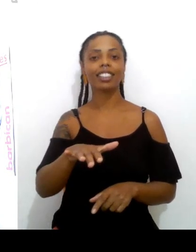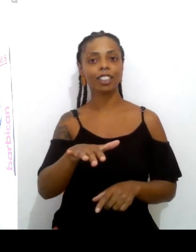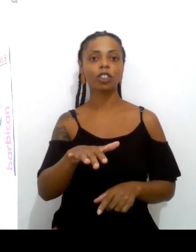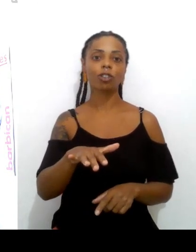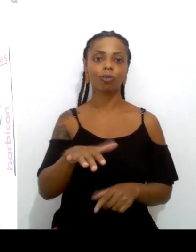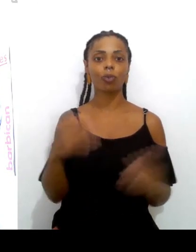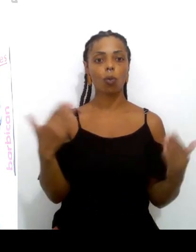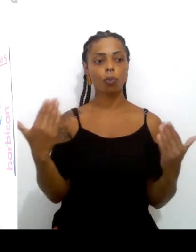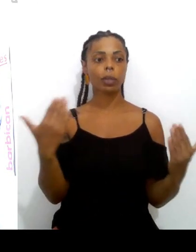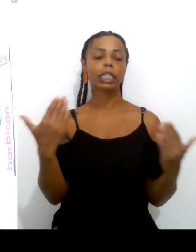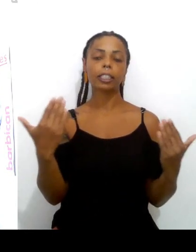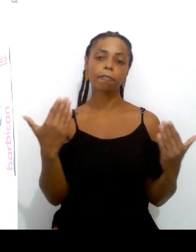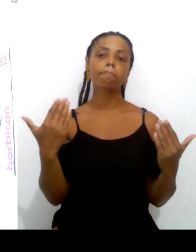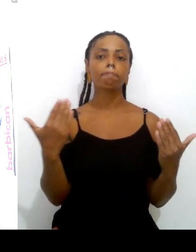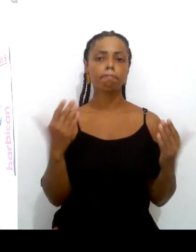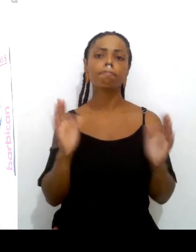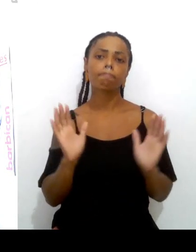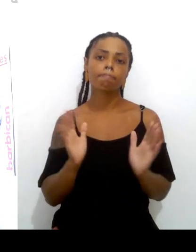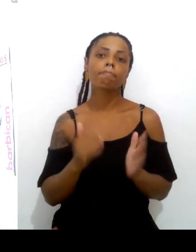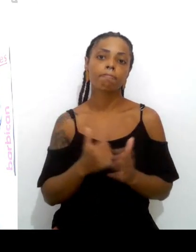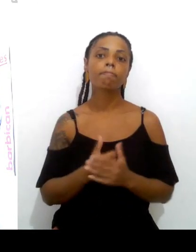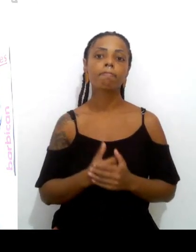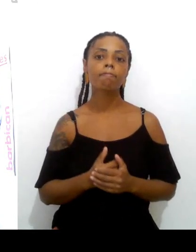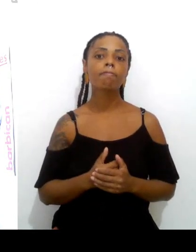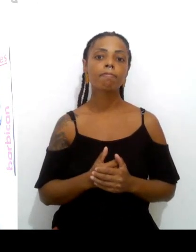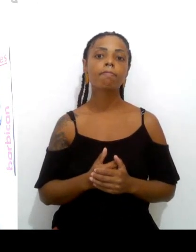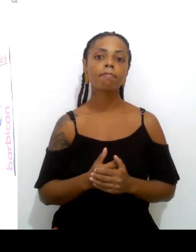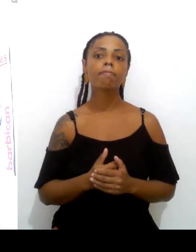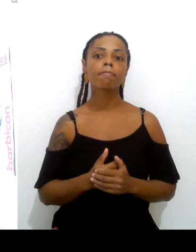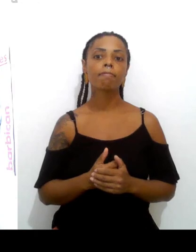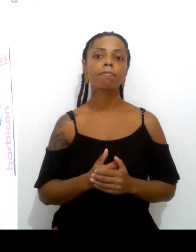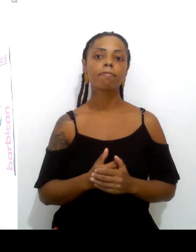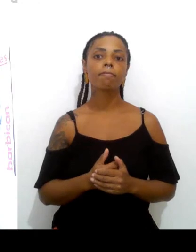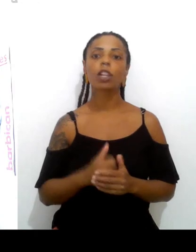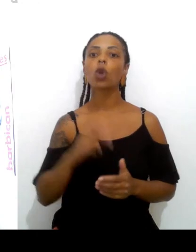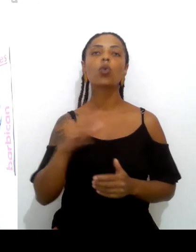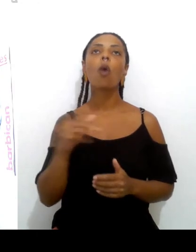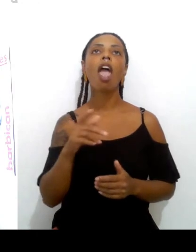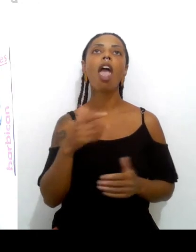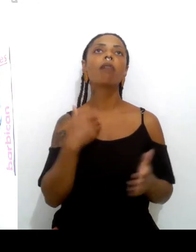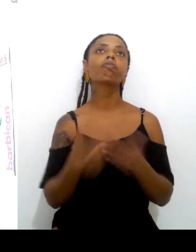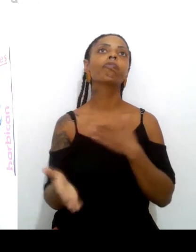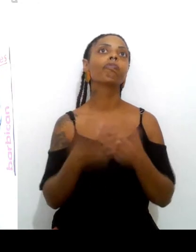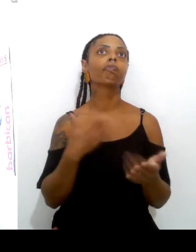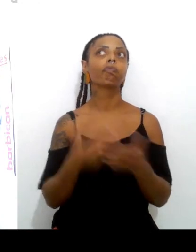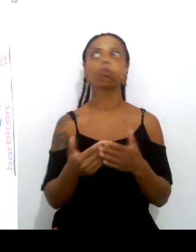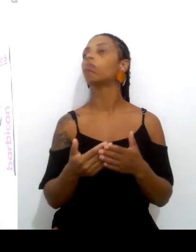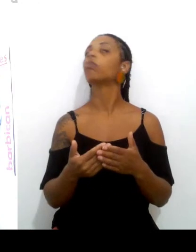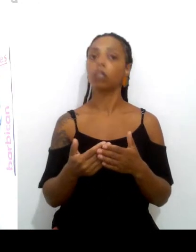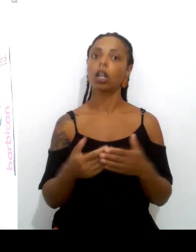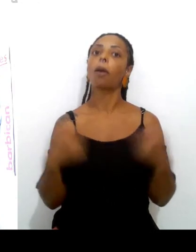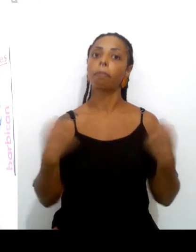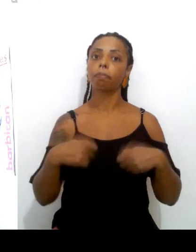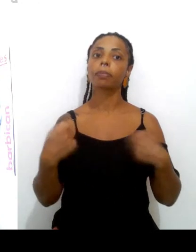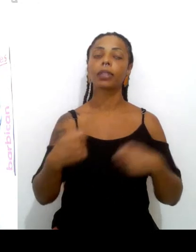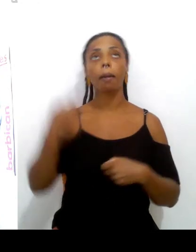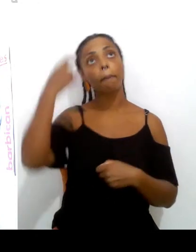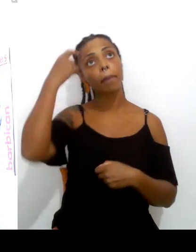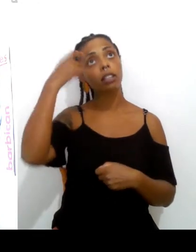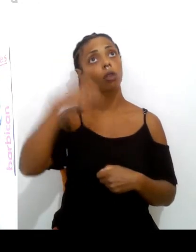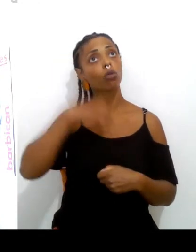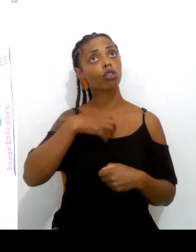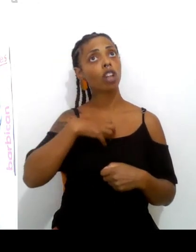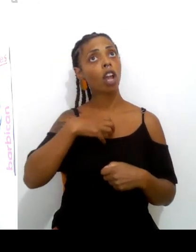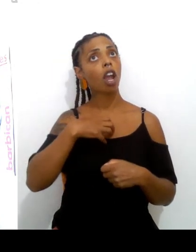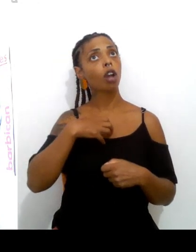eu acho que não é uma questão frívola uma questão que sim pode ser pensada de um ponto de vista produtivo porque